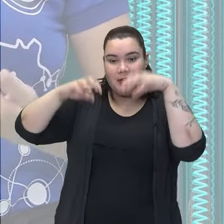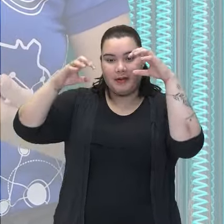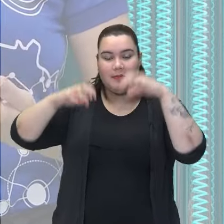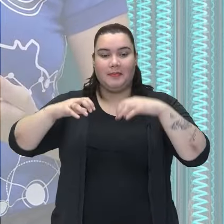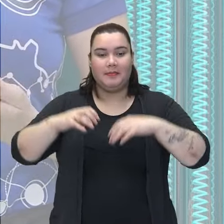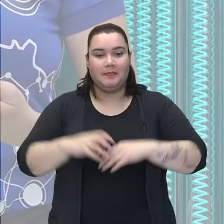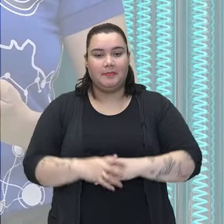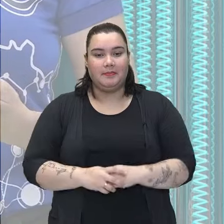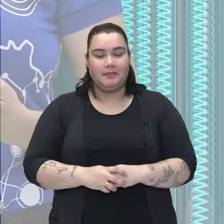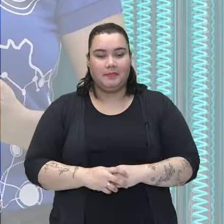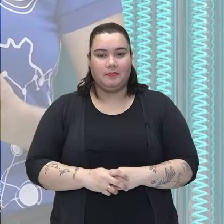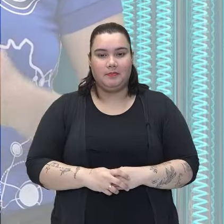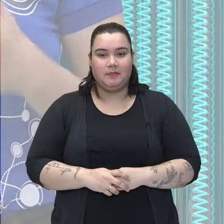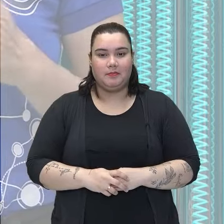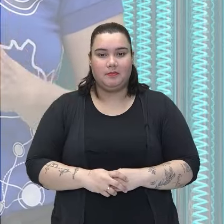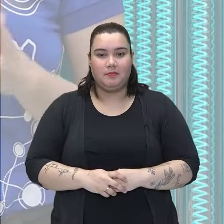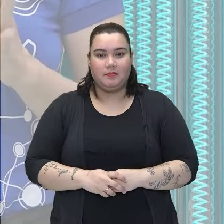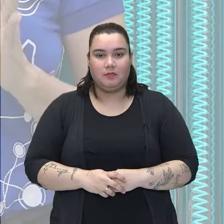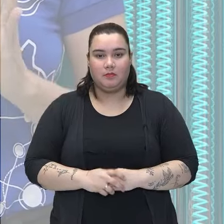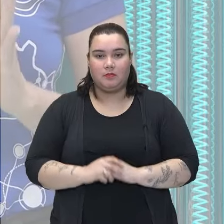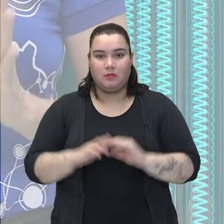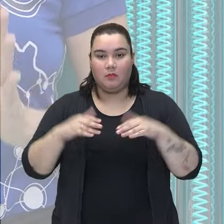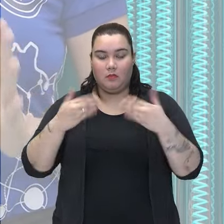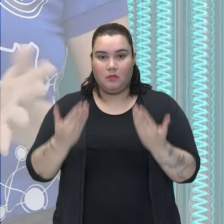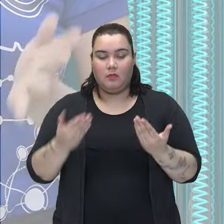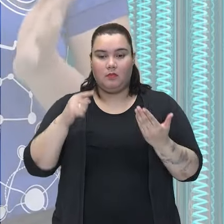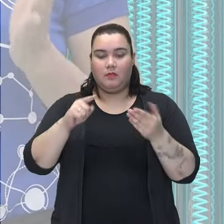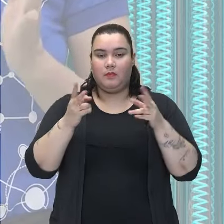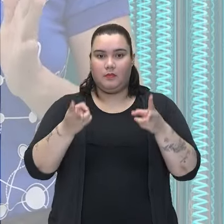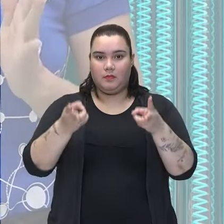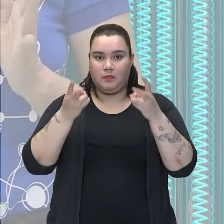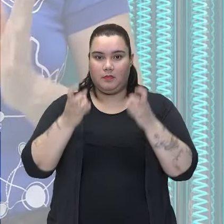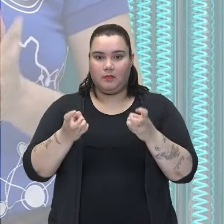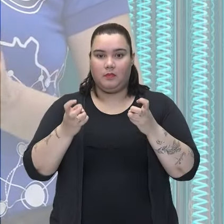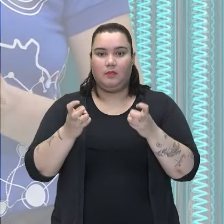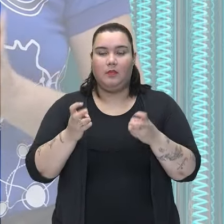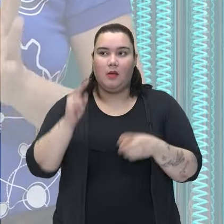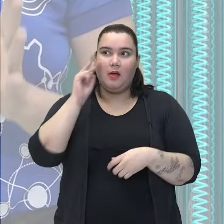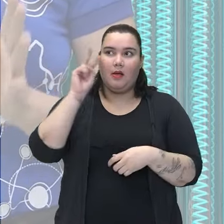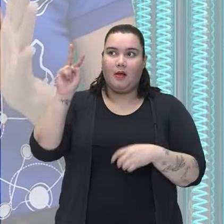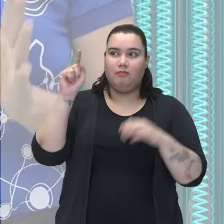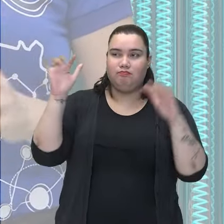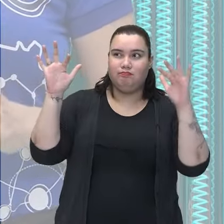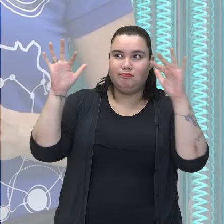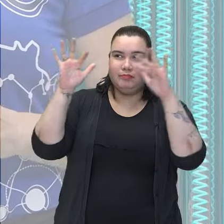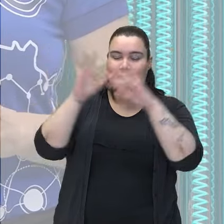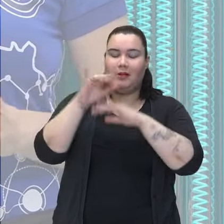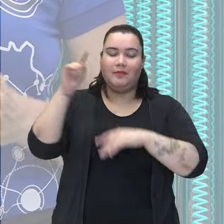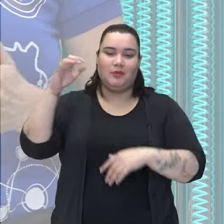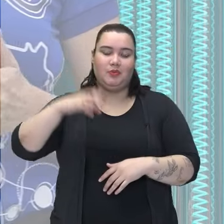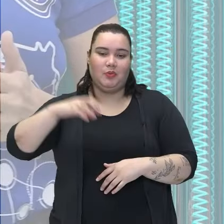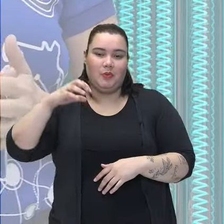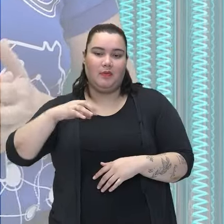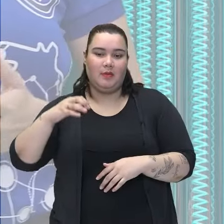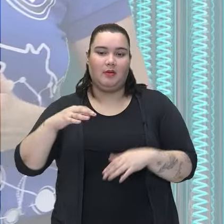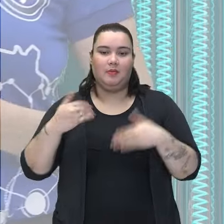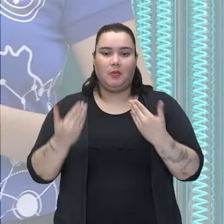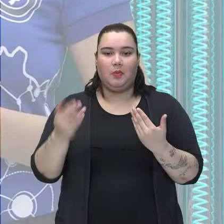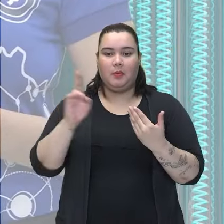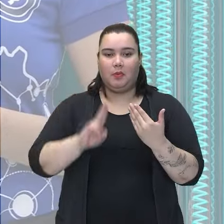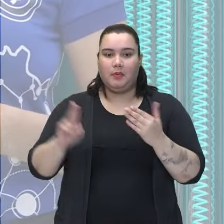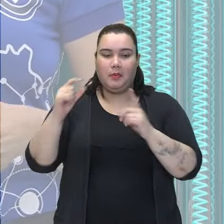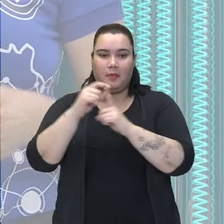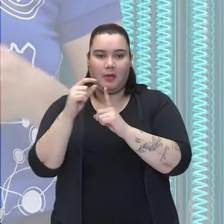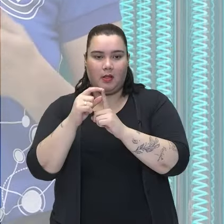Vai chover logo. Então, quando você observa o céu e diz, ah, isso daí vai já chover, então você pode usar o futuro